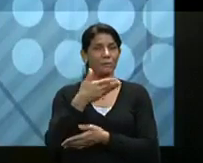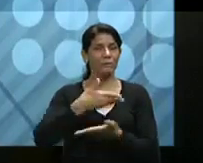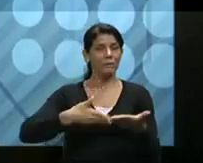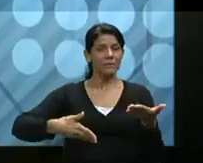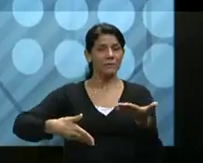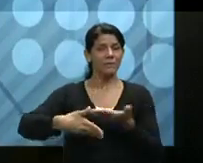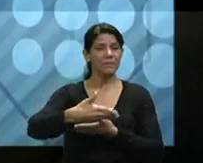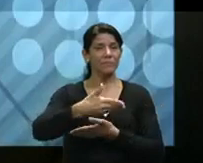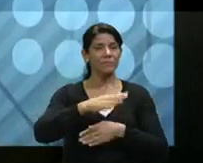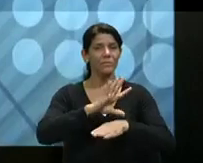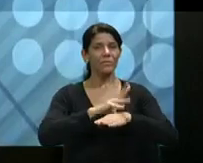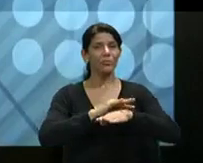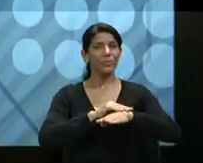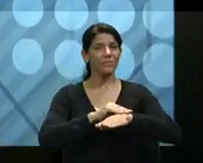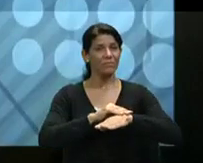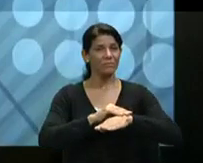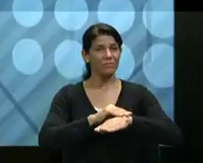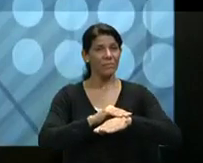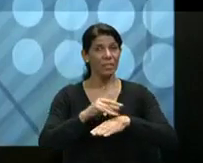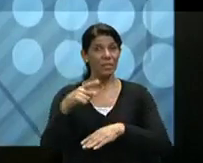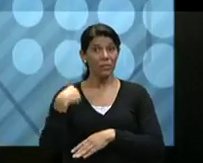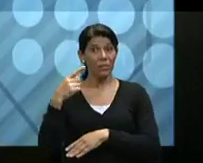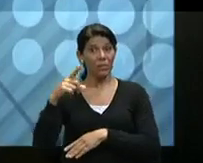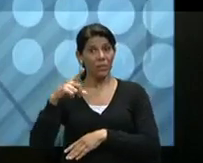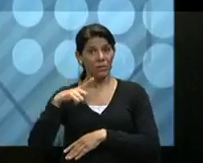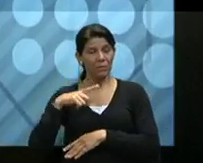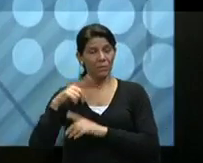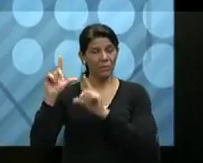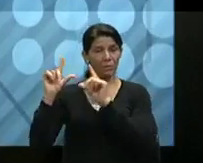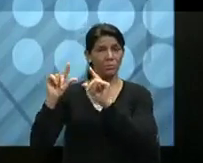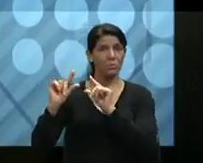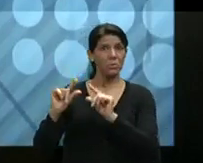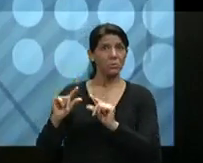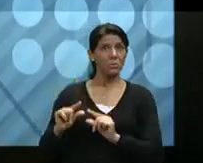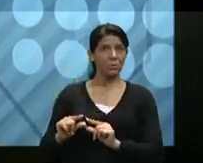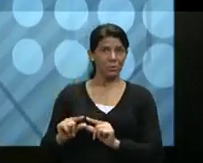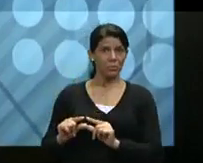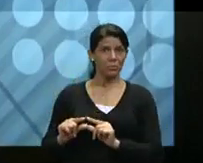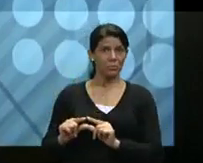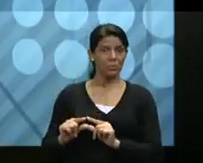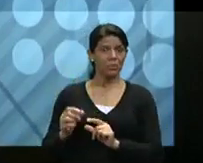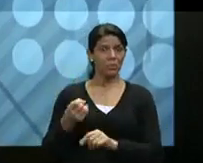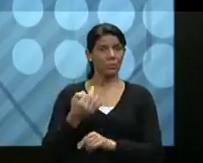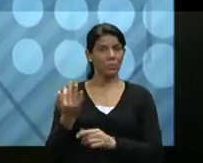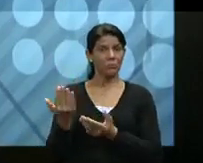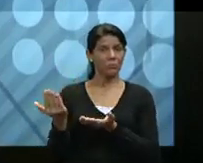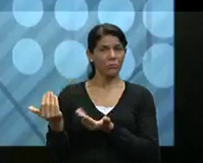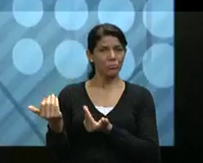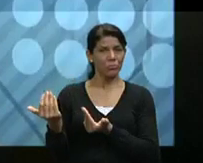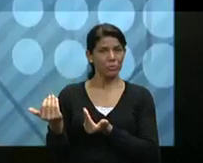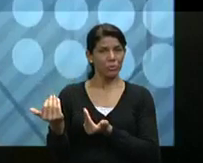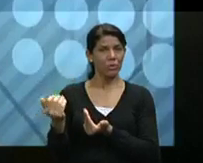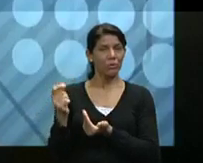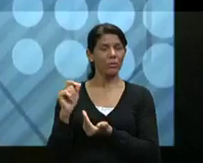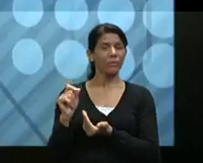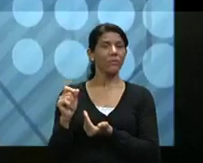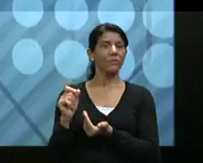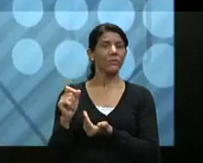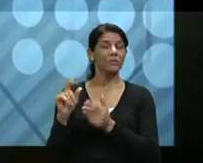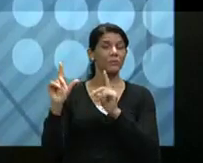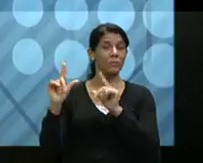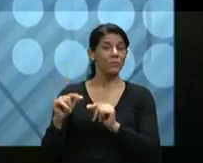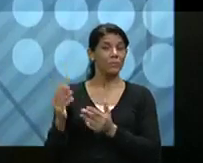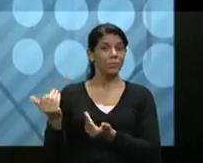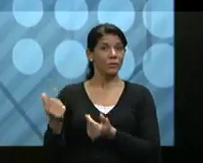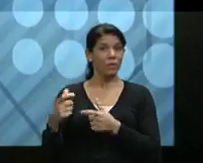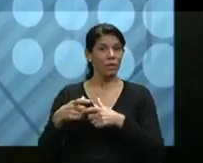transição epidemiológica, que nós temos uma redução da quantidade de jovens, né? Uma redução de